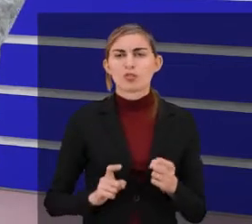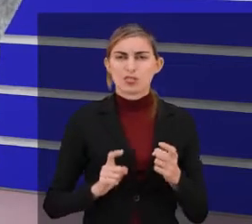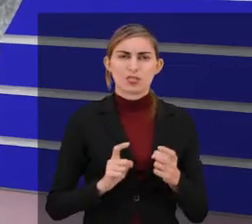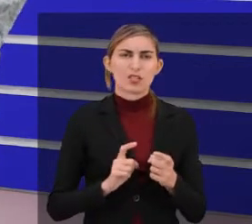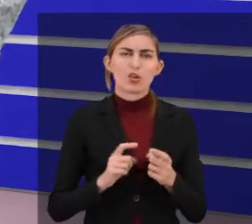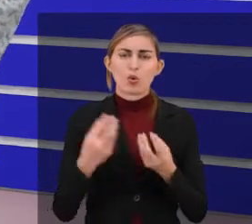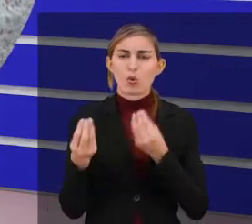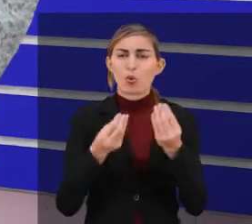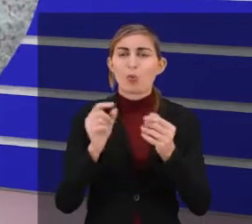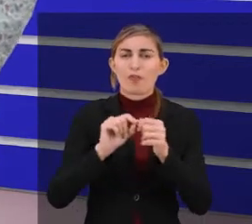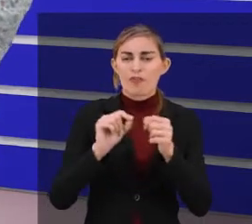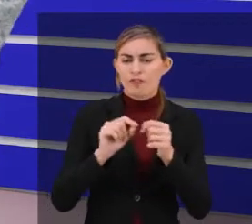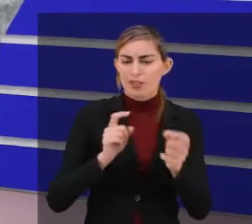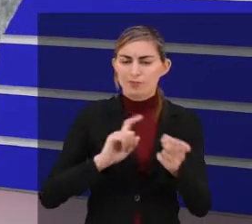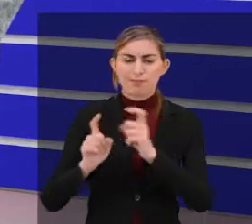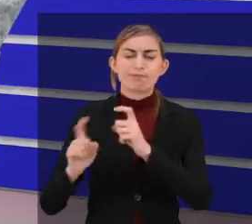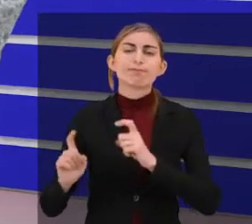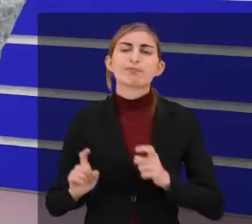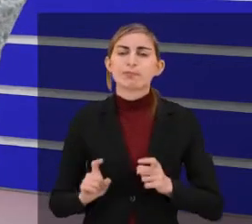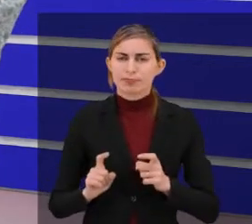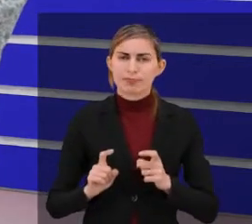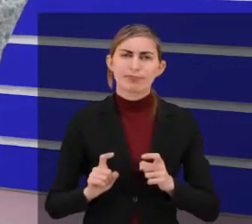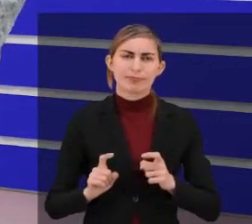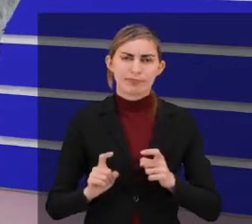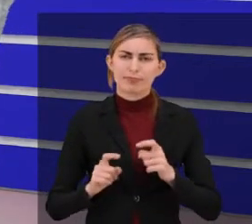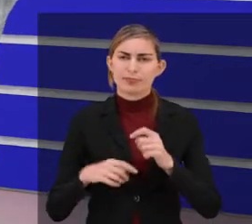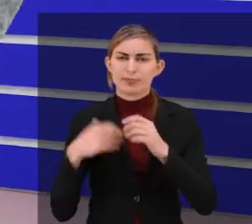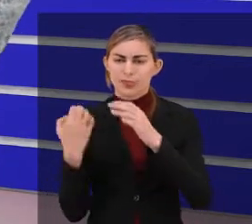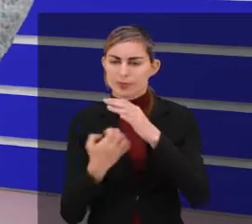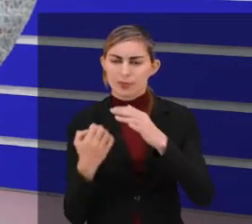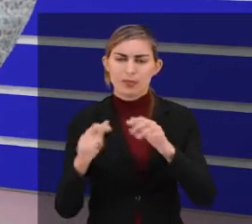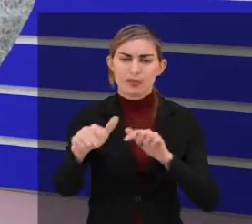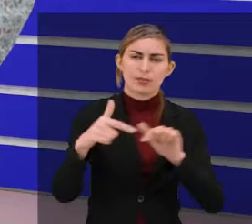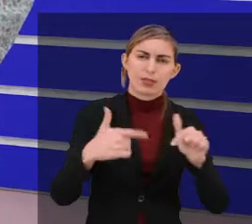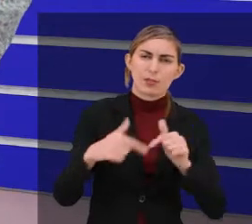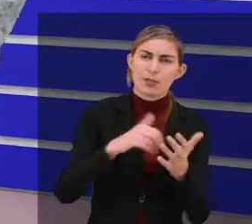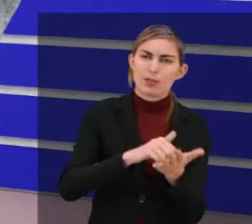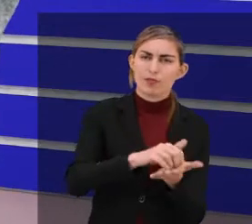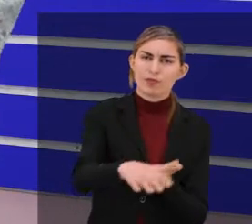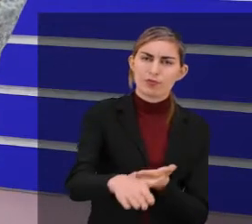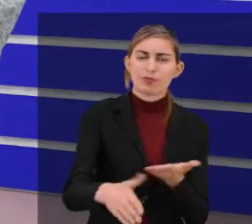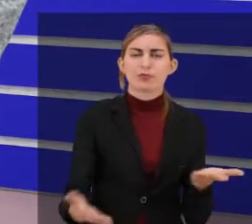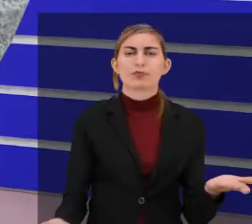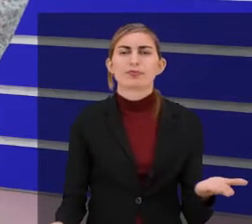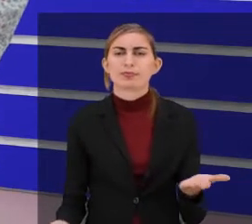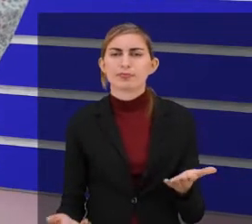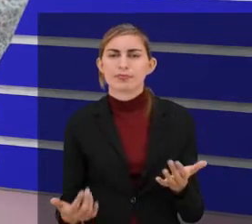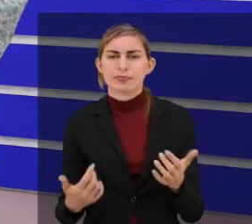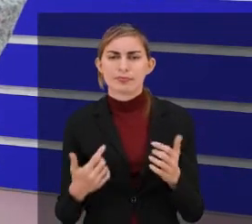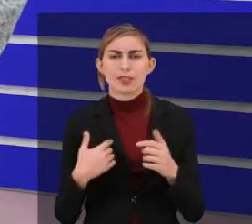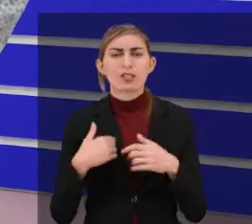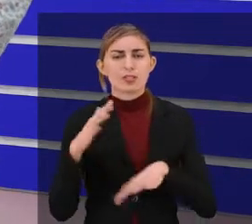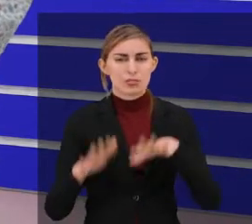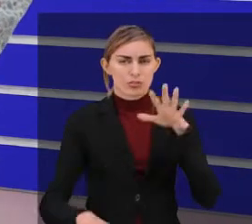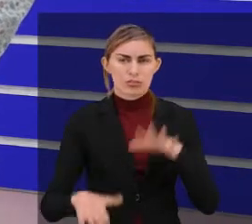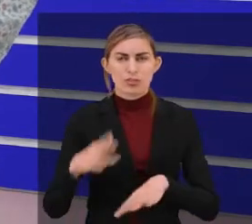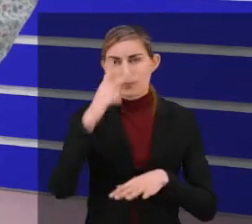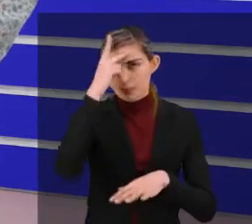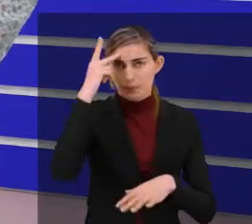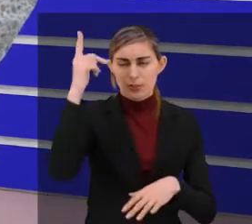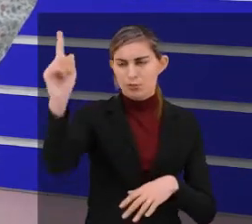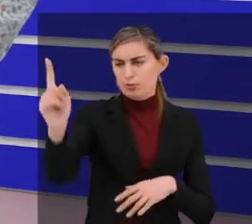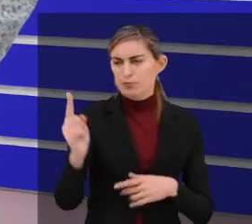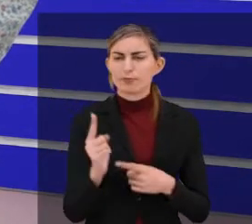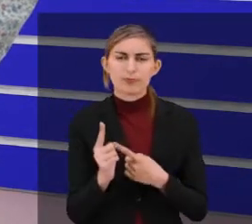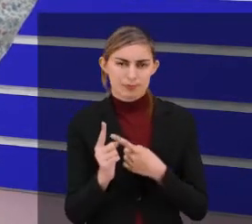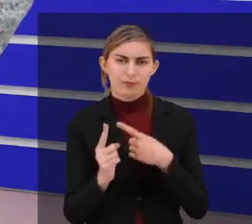é feito a negociação no momento desempregado, né? Geralmente vem uma pessoa